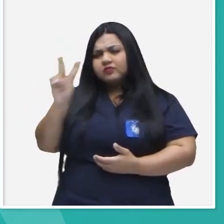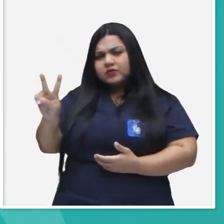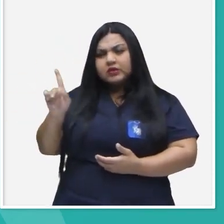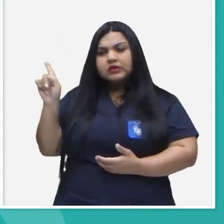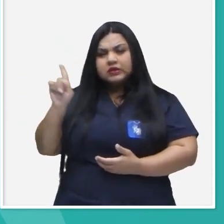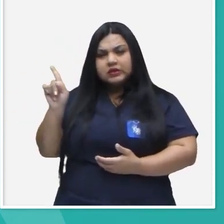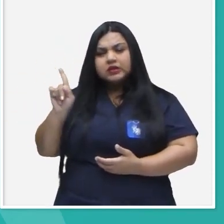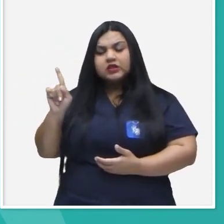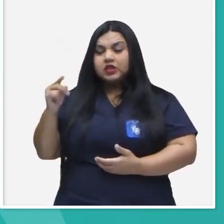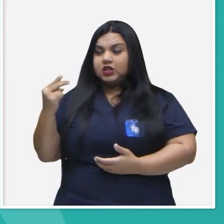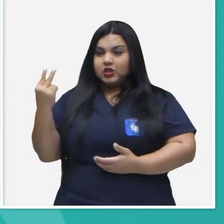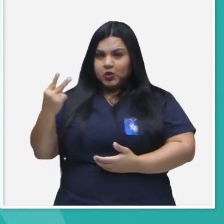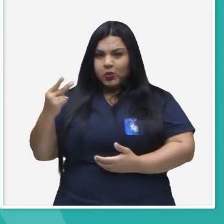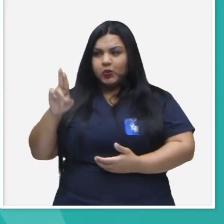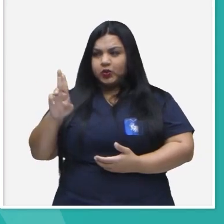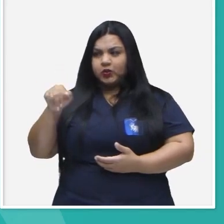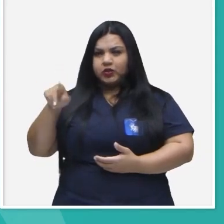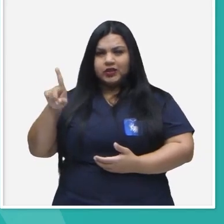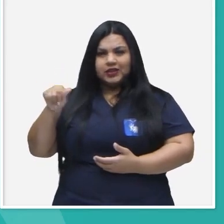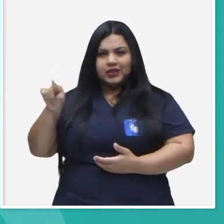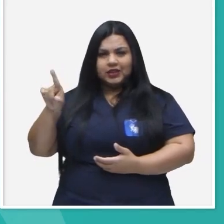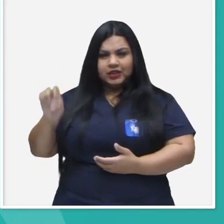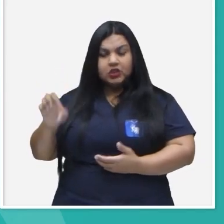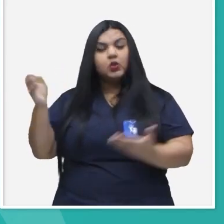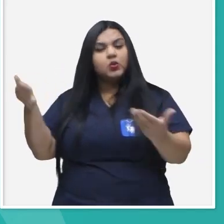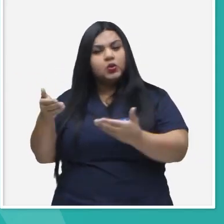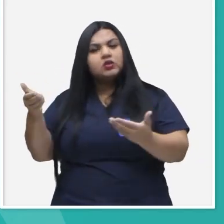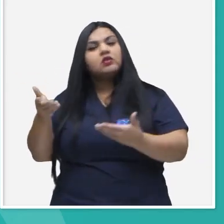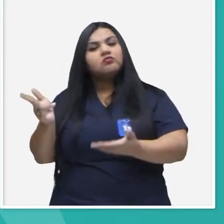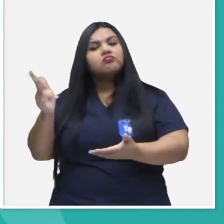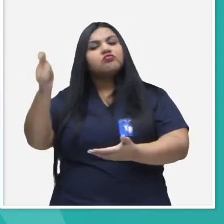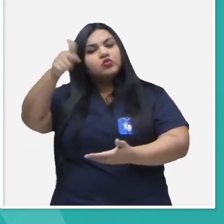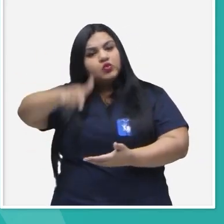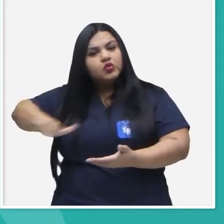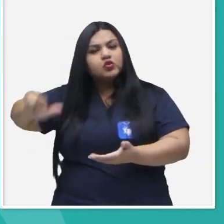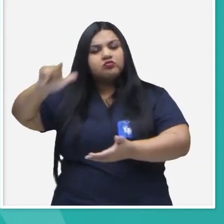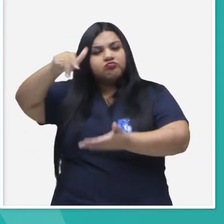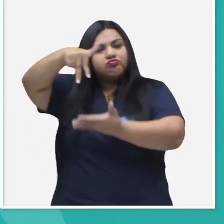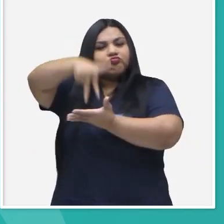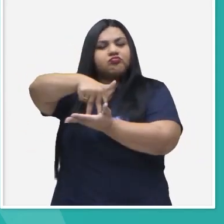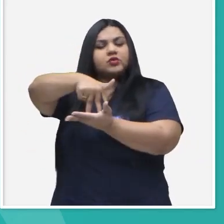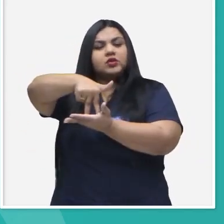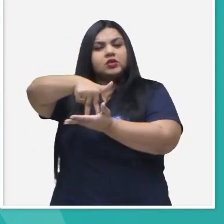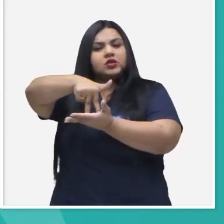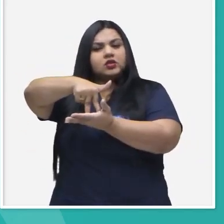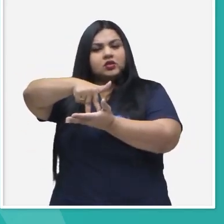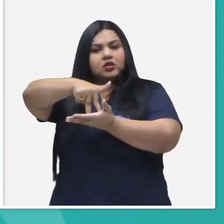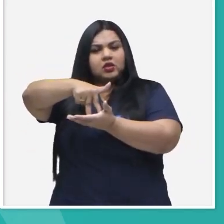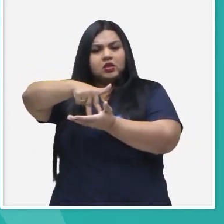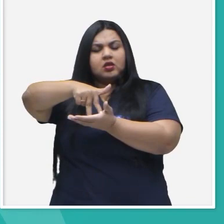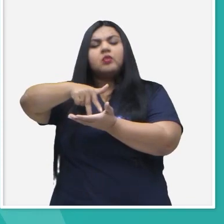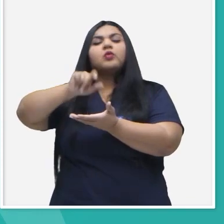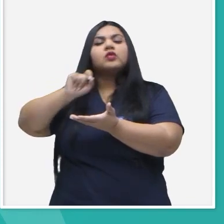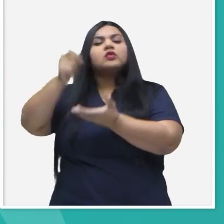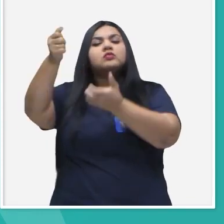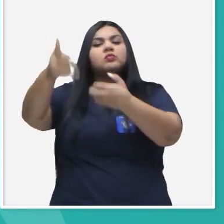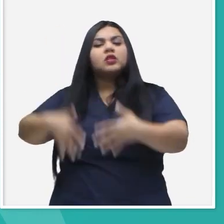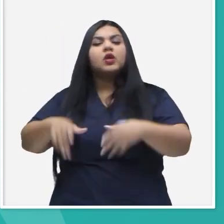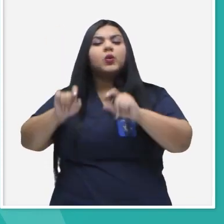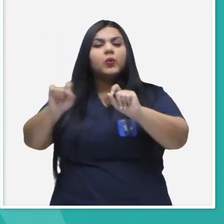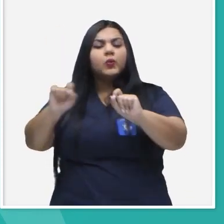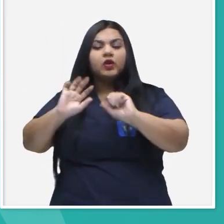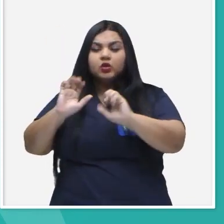segunda unidade, hoje nós estamos aqui no octógono novamente, né? e tudo isso para falar sobre os